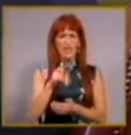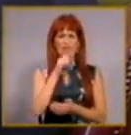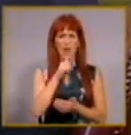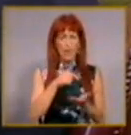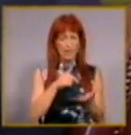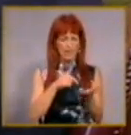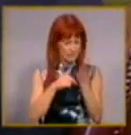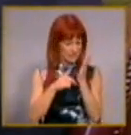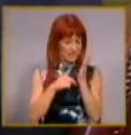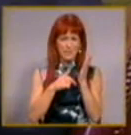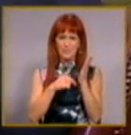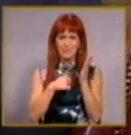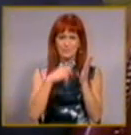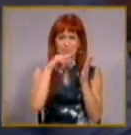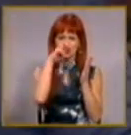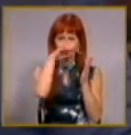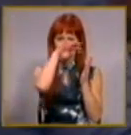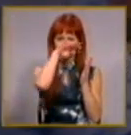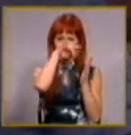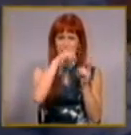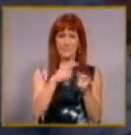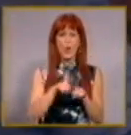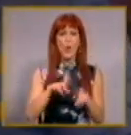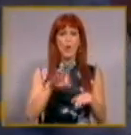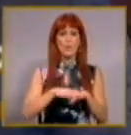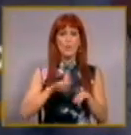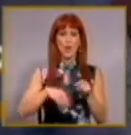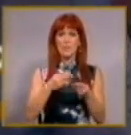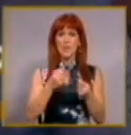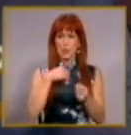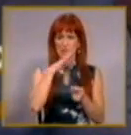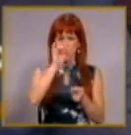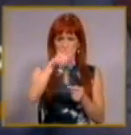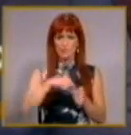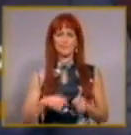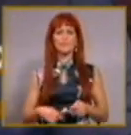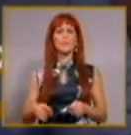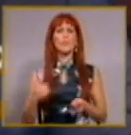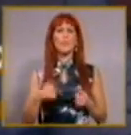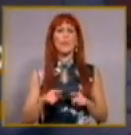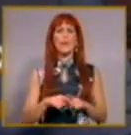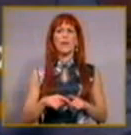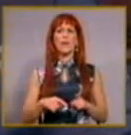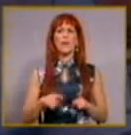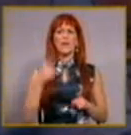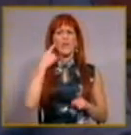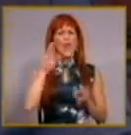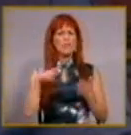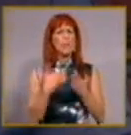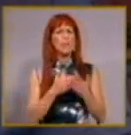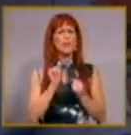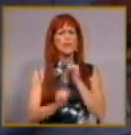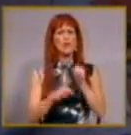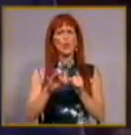d'Água, mas não deixa de ser curioso. Agora, sobre esta matéria, dizer-lhe o seguinte, eu encontro em algumas propostas do Partido